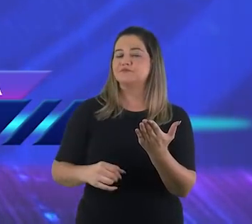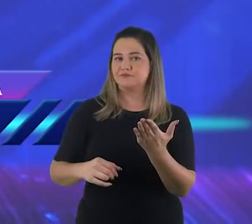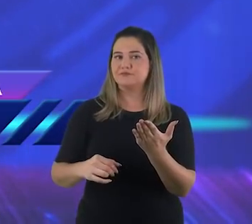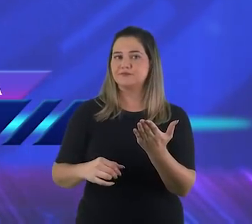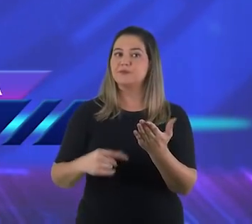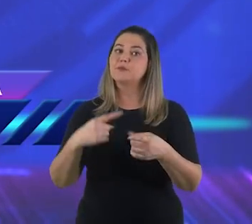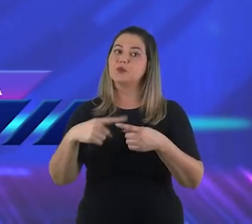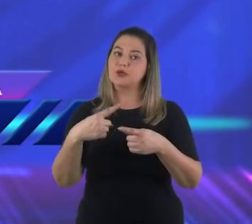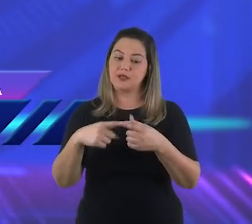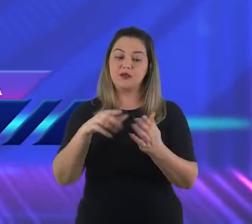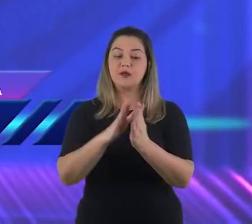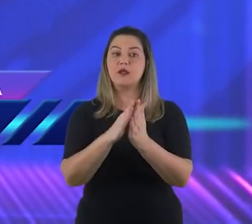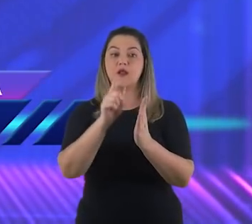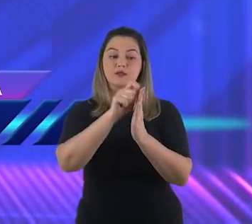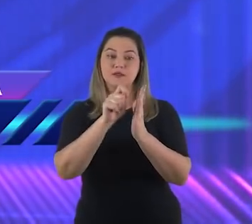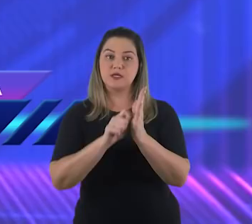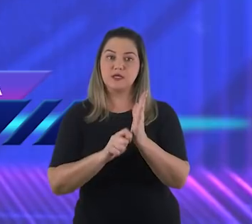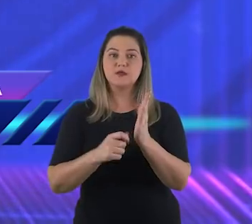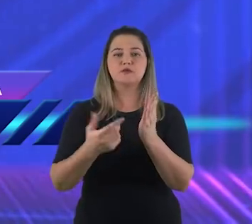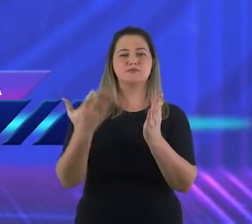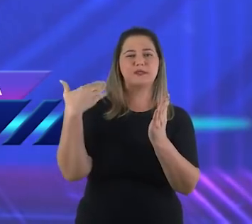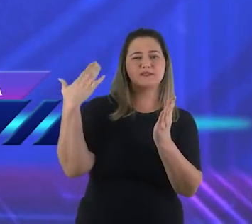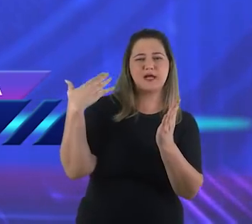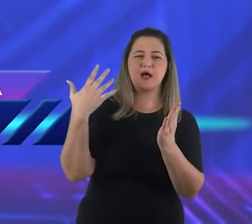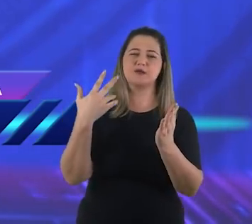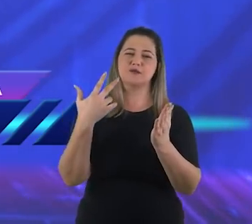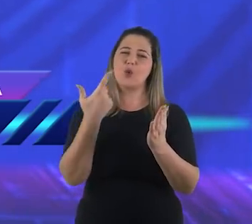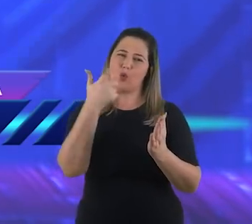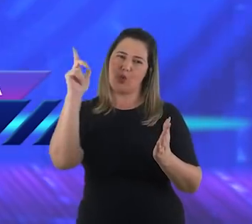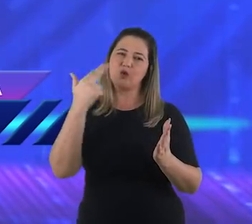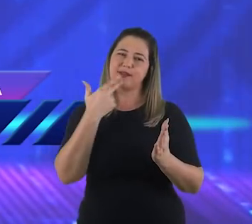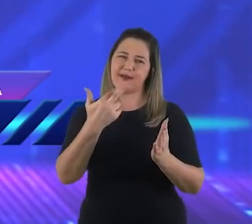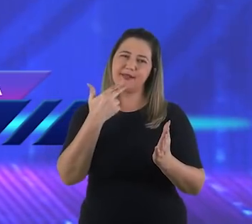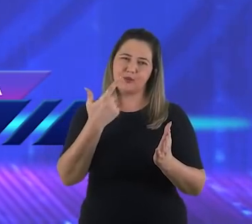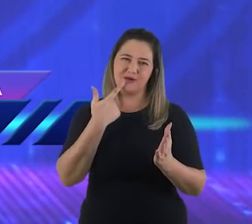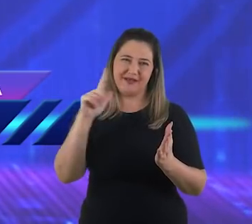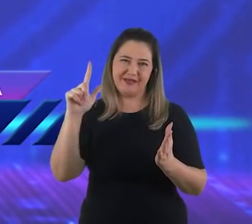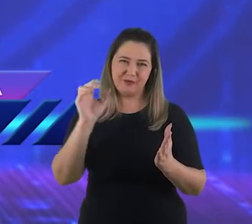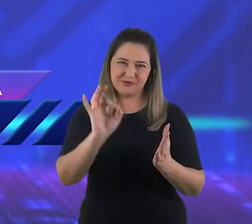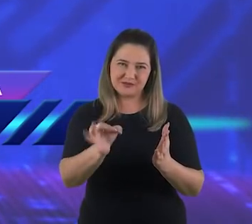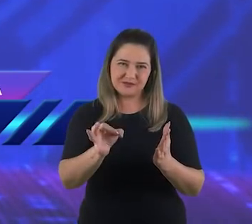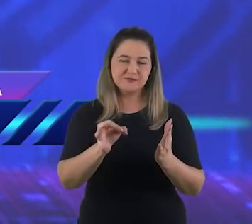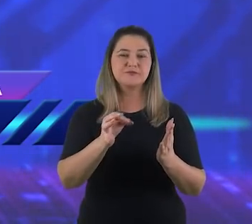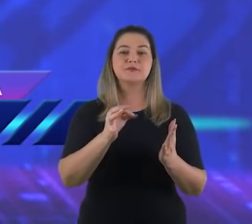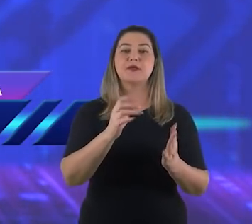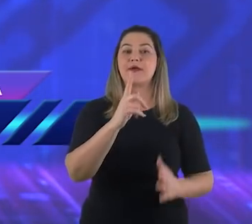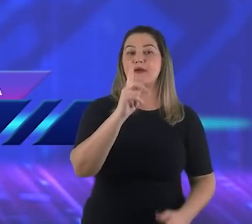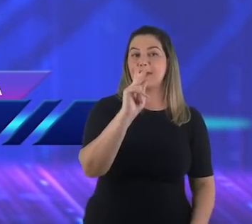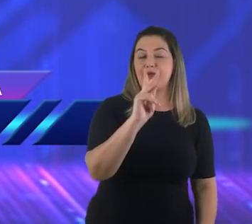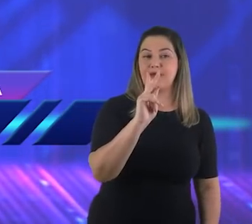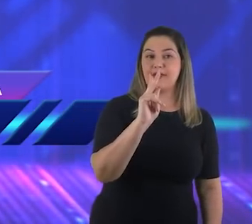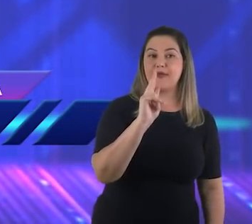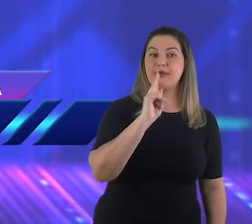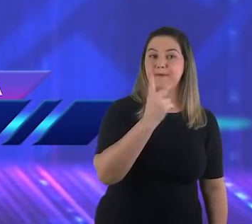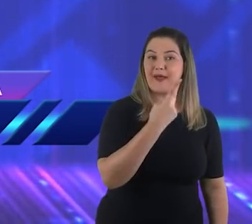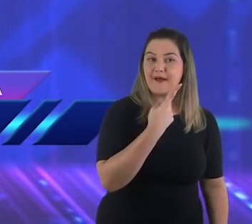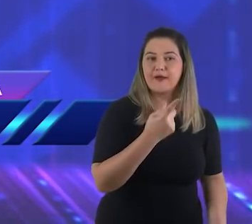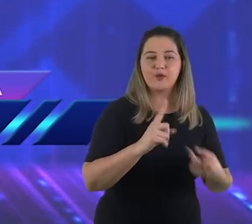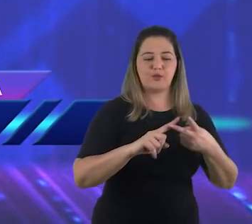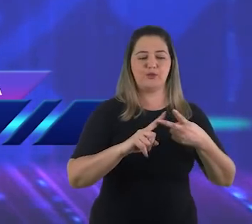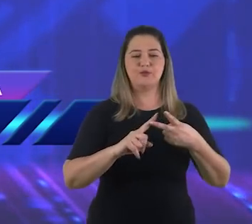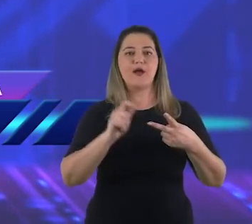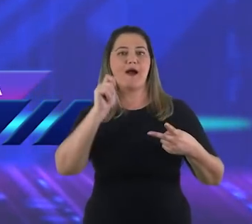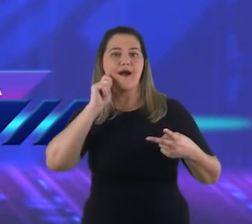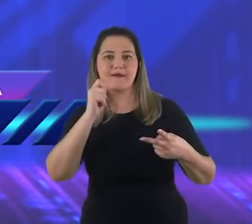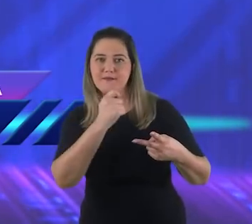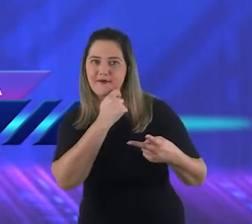Embora escrita para uma outra cultura, em um outro idioma, porque a Bíblia foi escrita em hebraico, aramaico e grego, ela continua